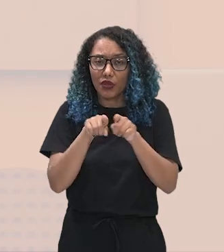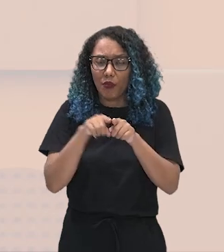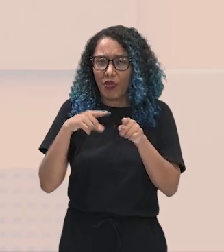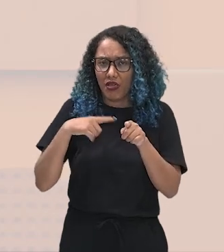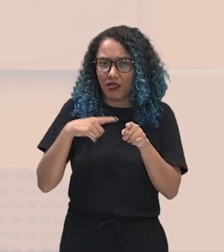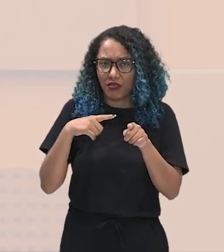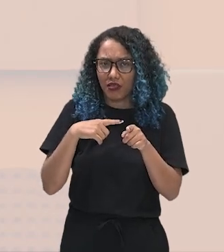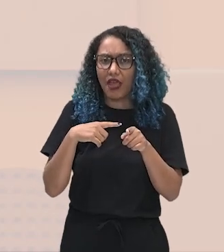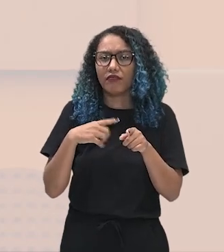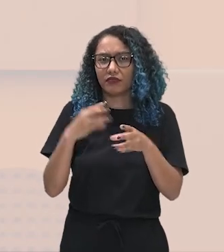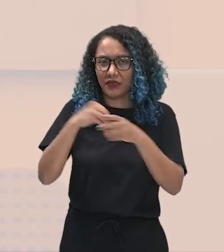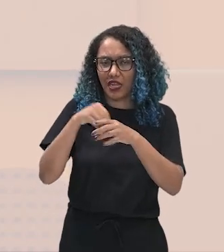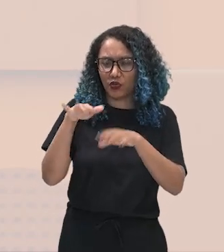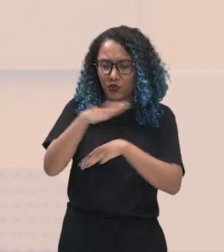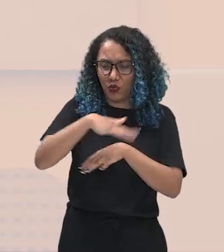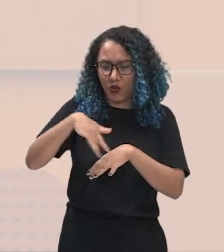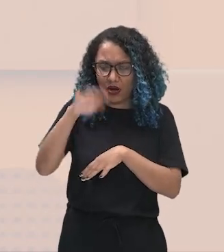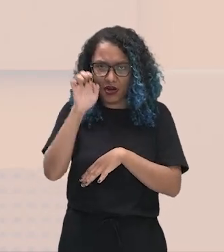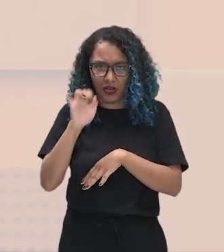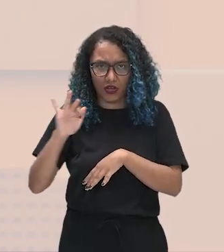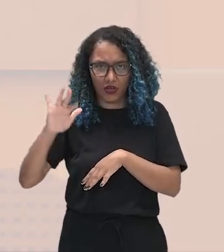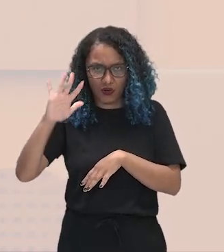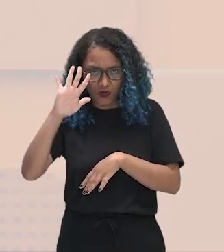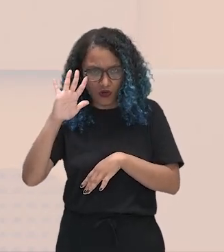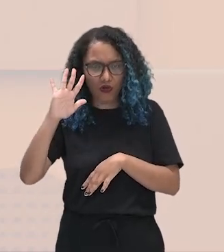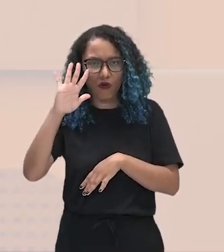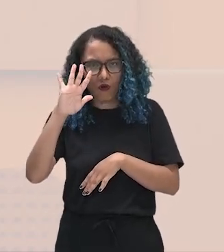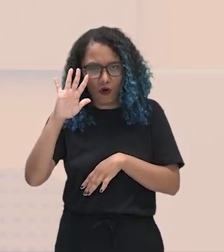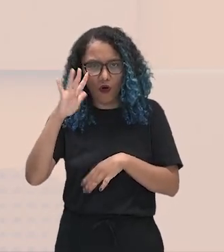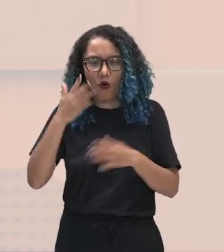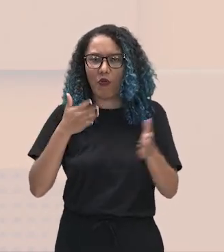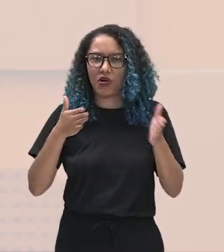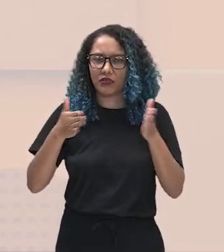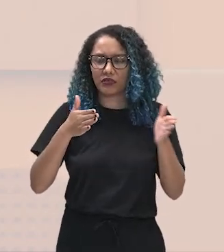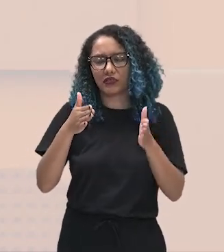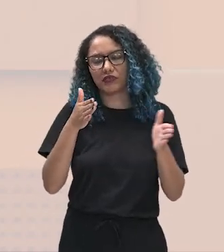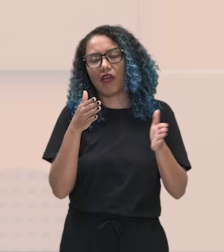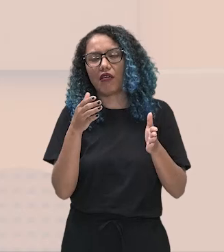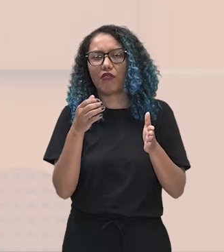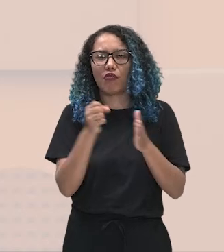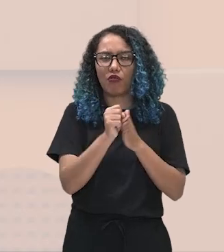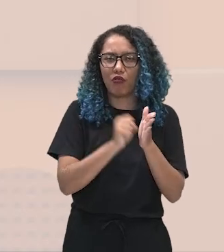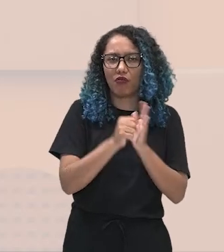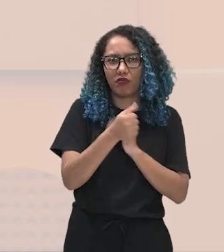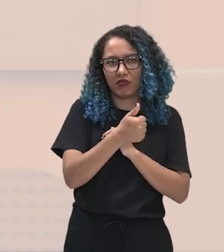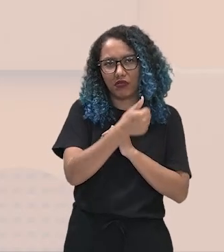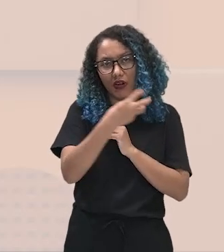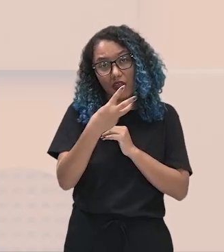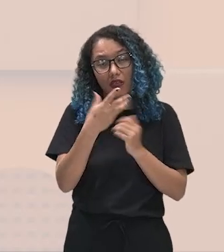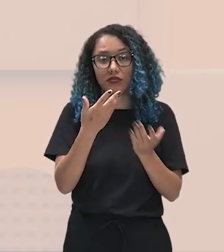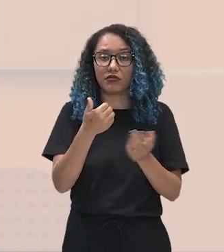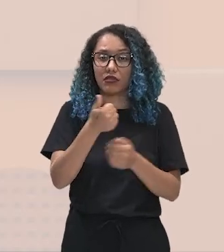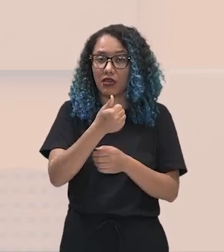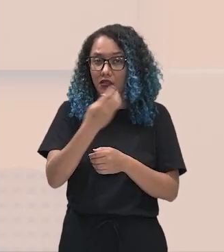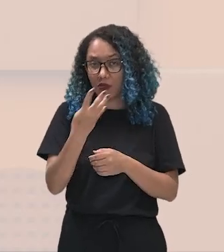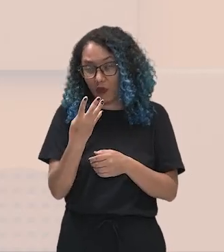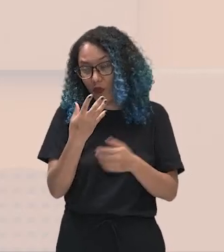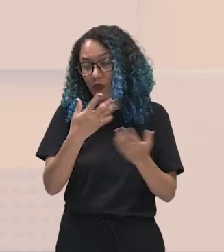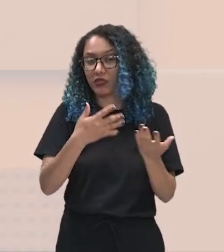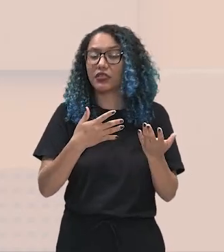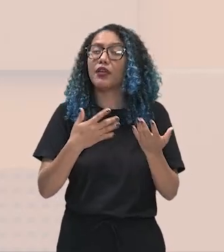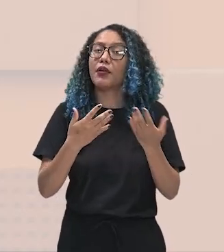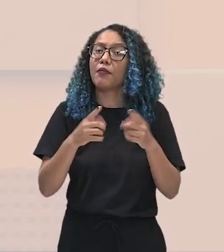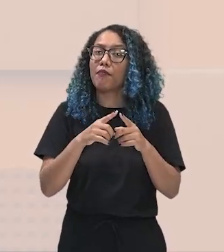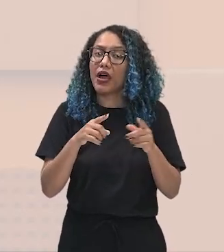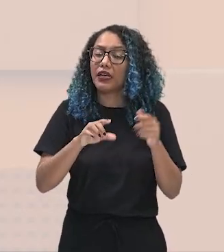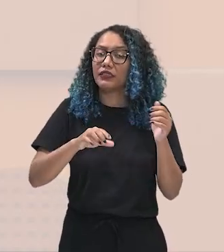presentes dentro da Europa e entre esses séculos 13, 14, 15, tá? E isso vai começar a mudar